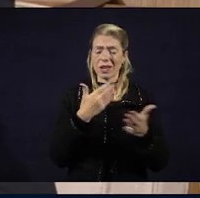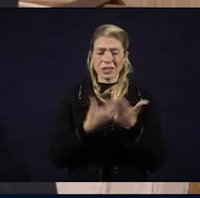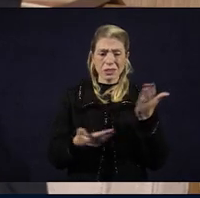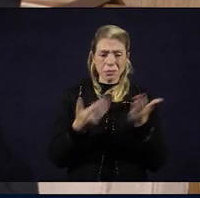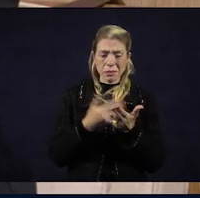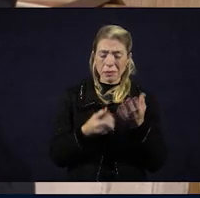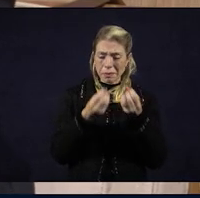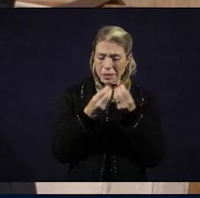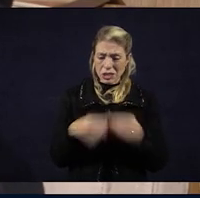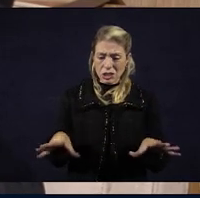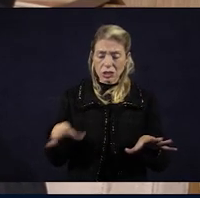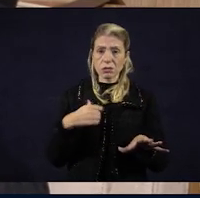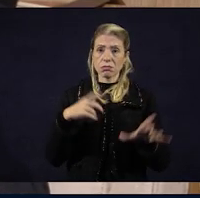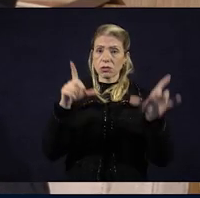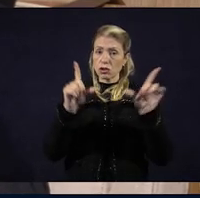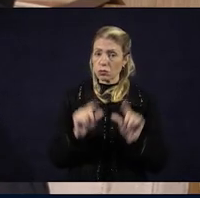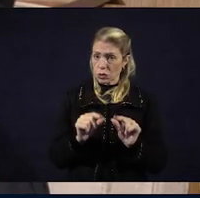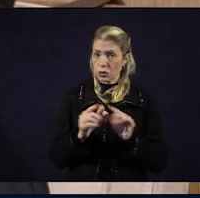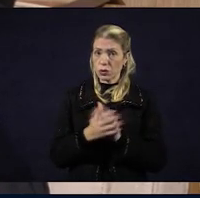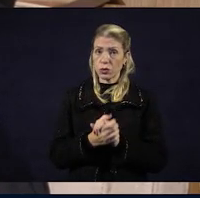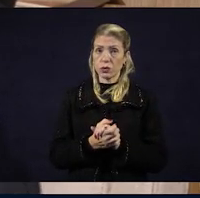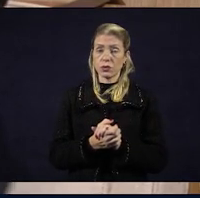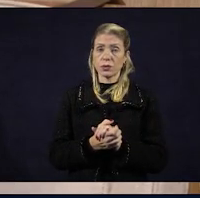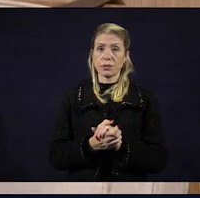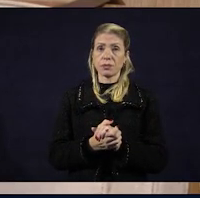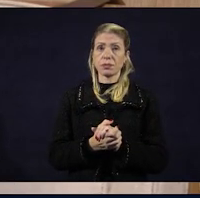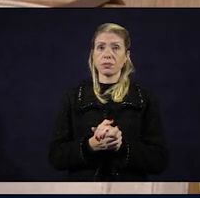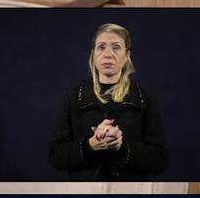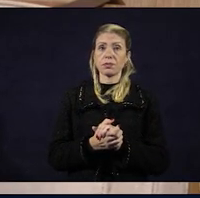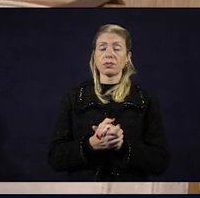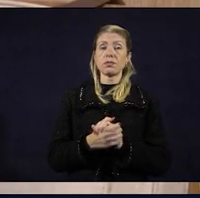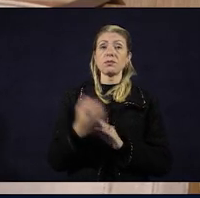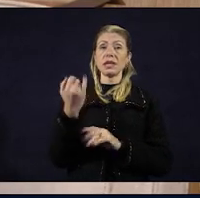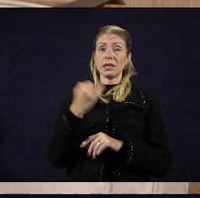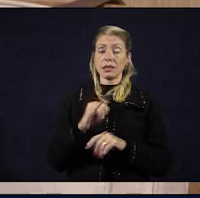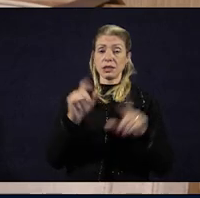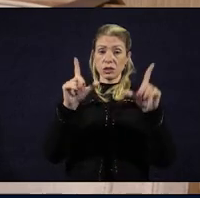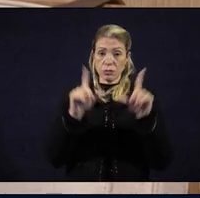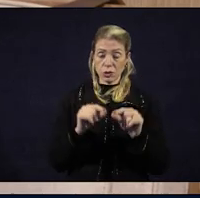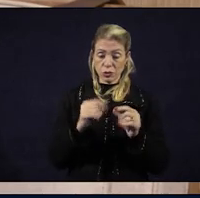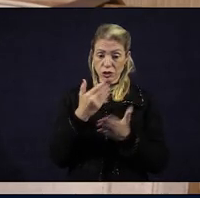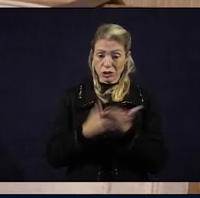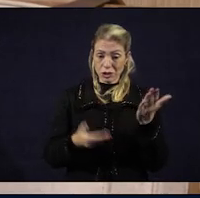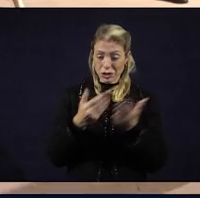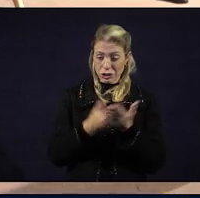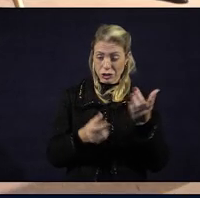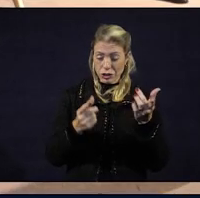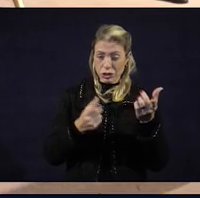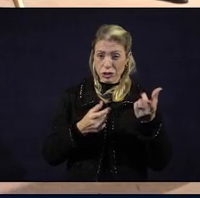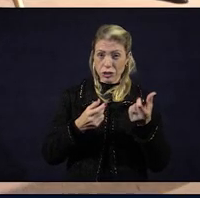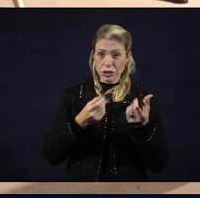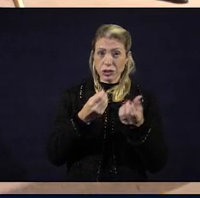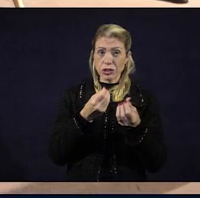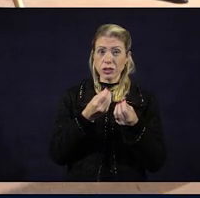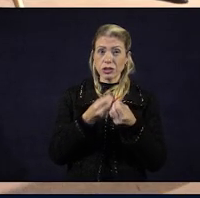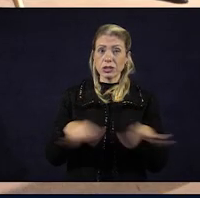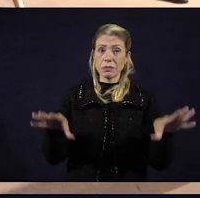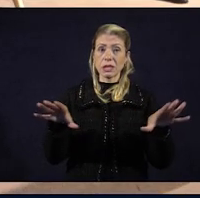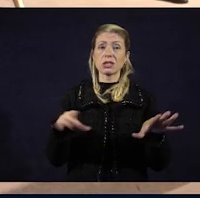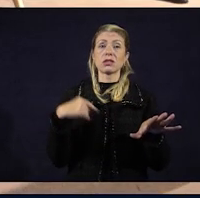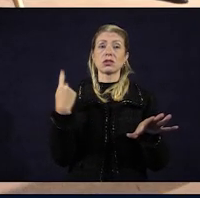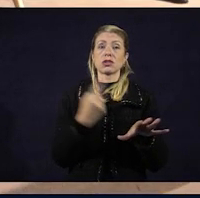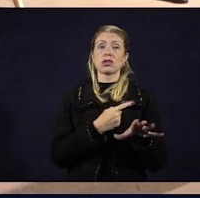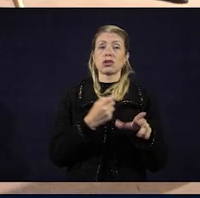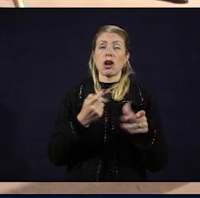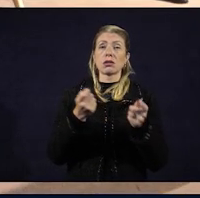Então você e reduzindo desperdício você reduz a emissão de casca bom de ajuda com a nossa